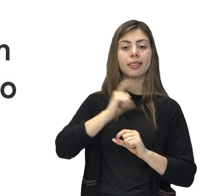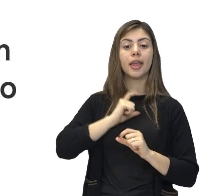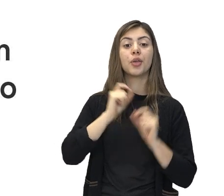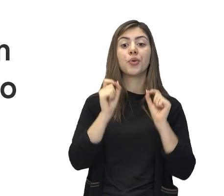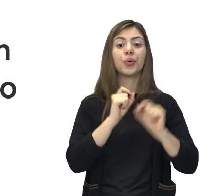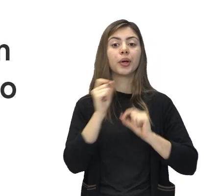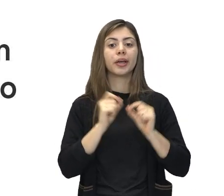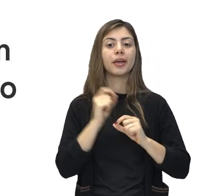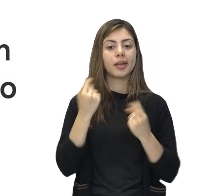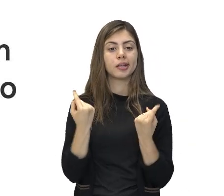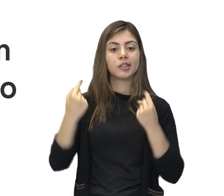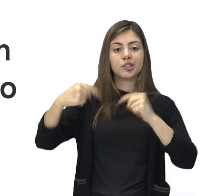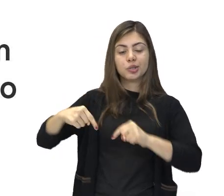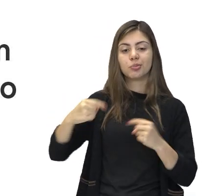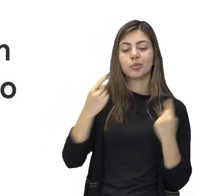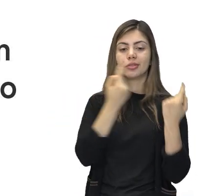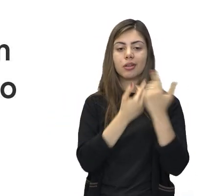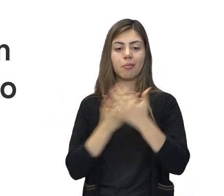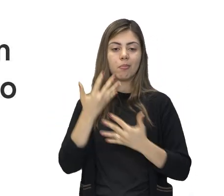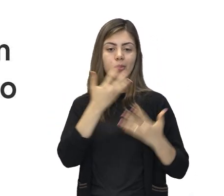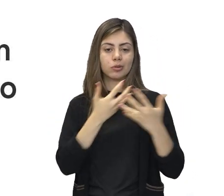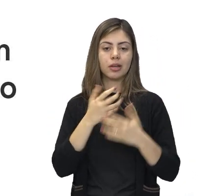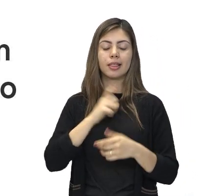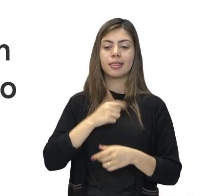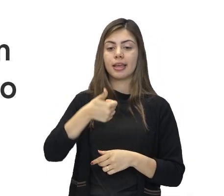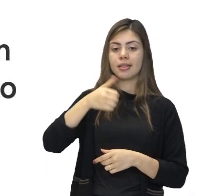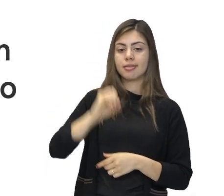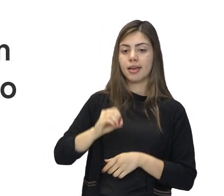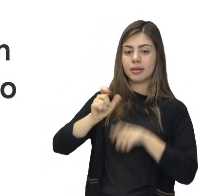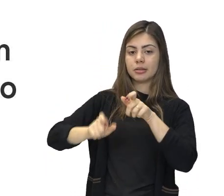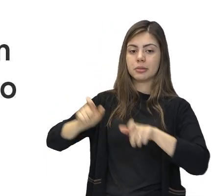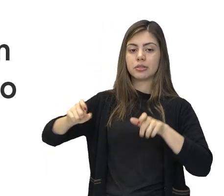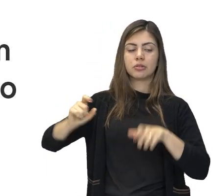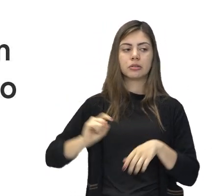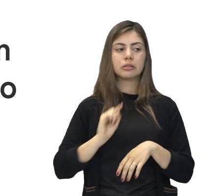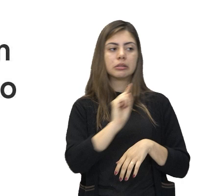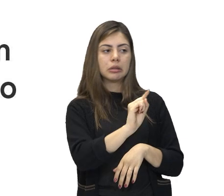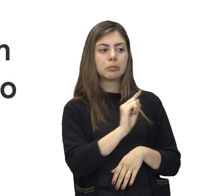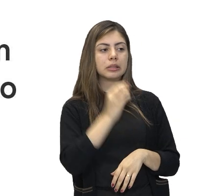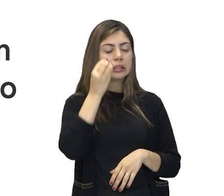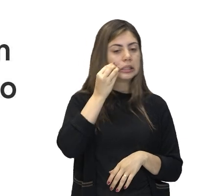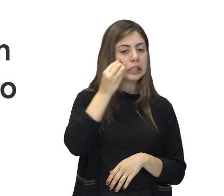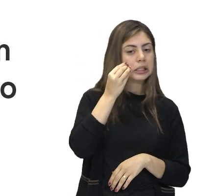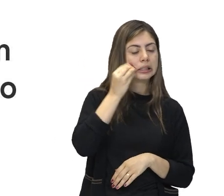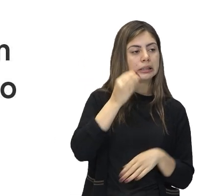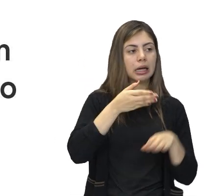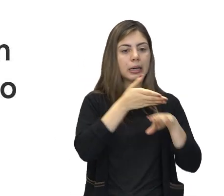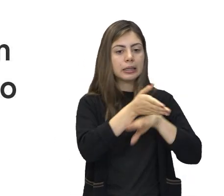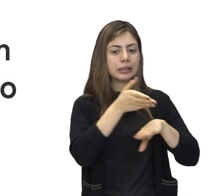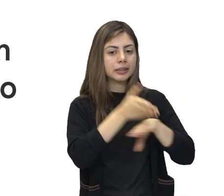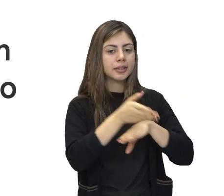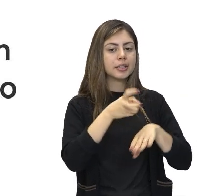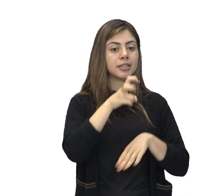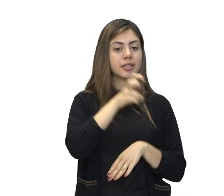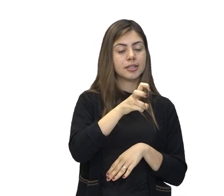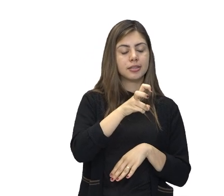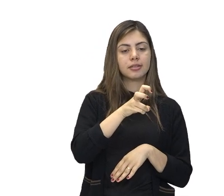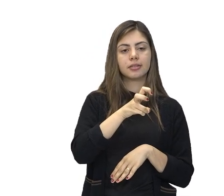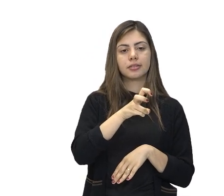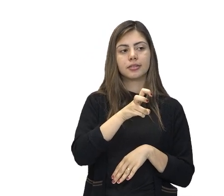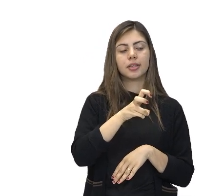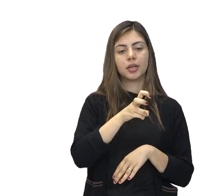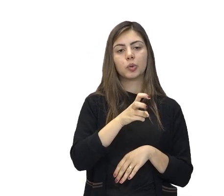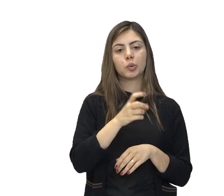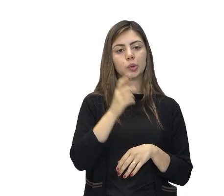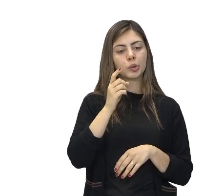musical. A cada noite, 10 candidatos sobem ao palco para tentar classificação em 5 vagas por noite.